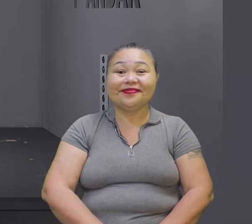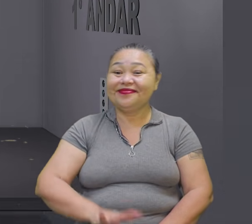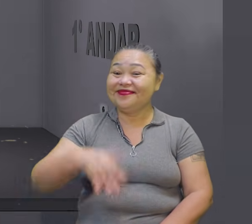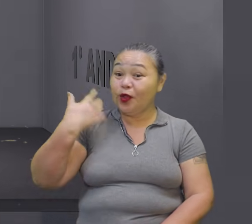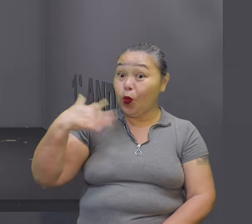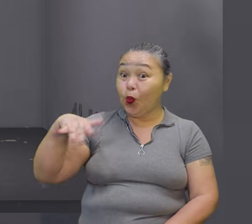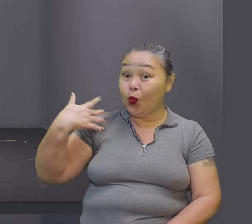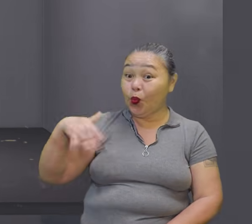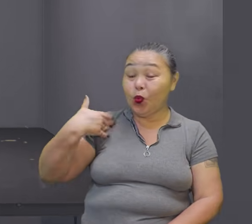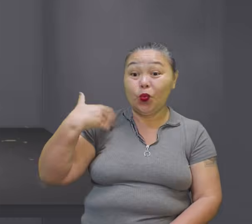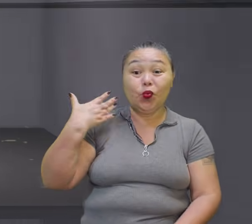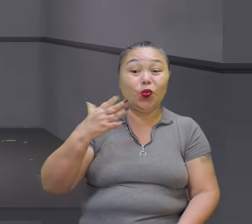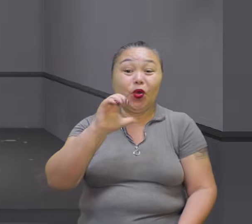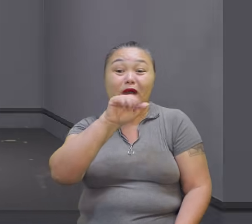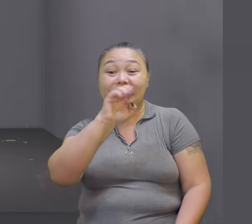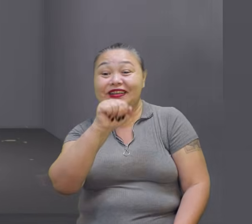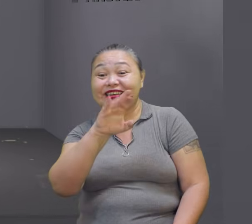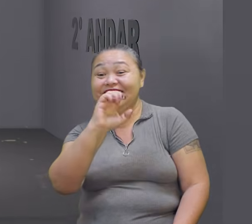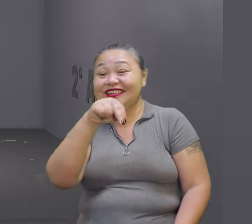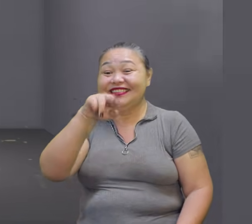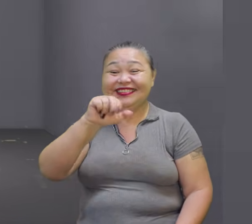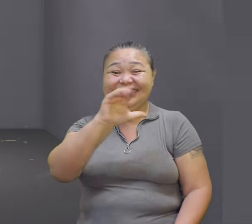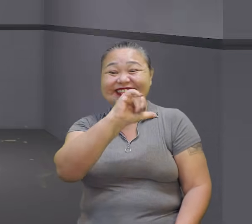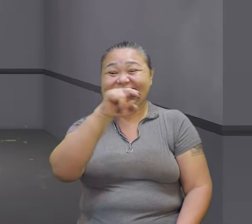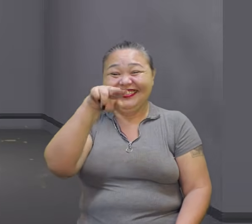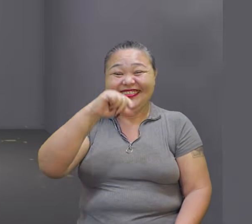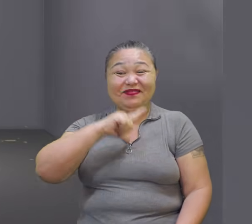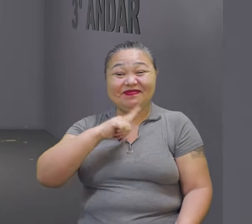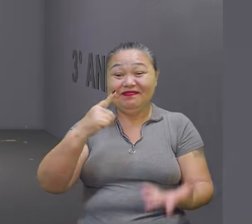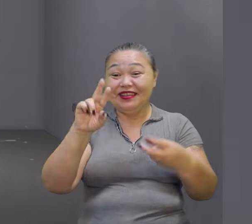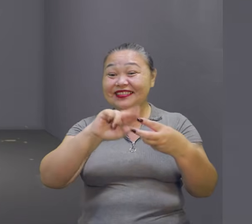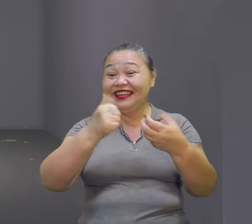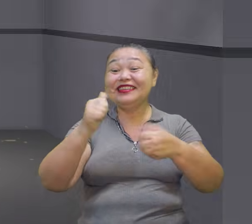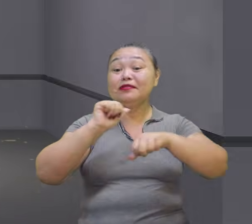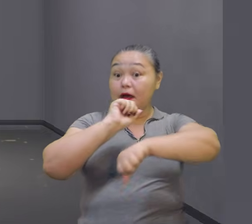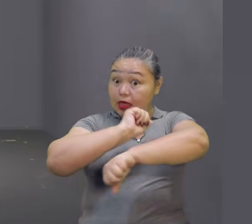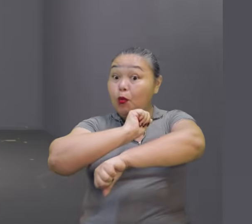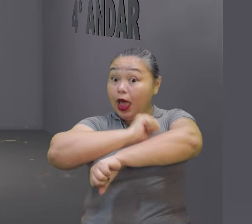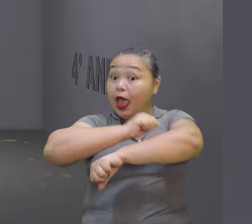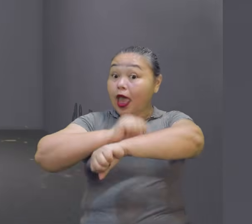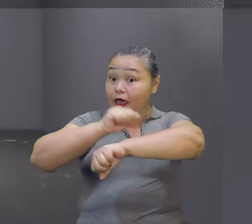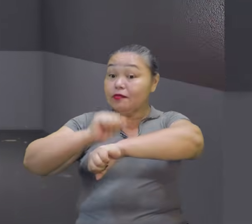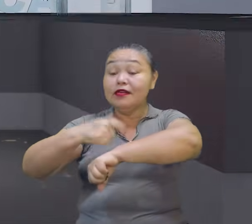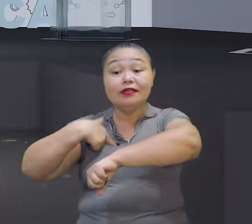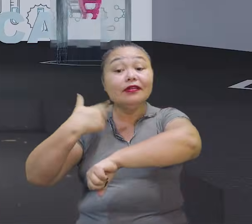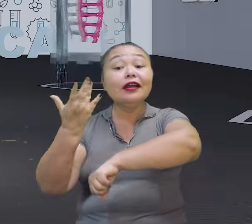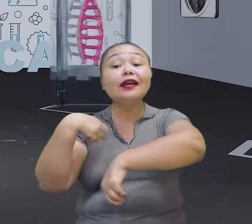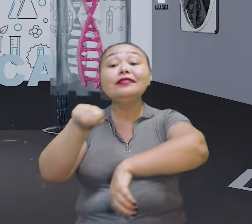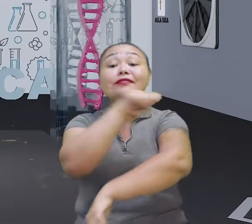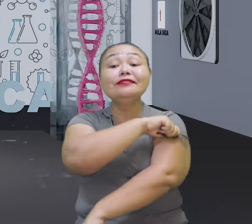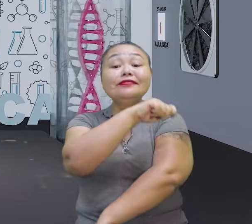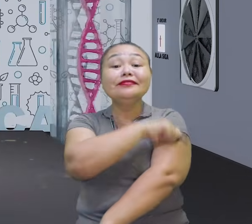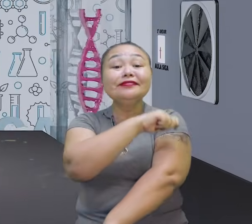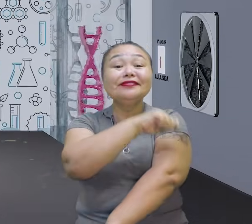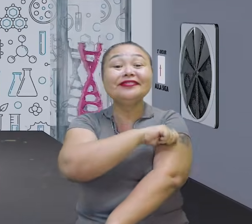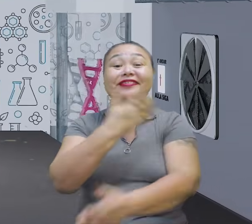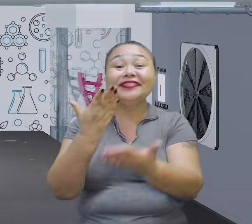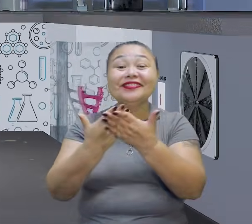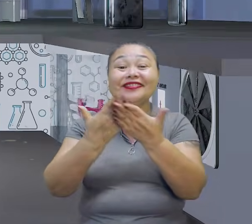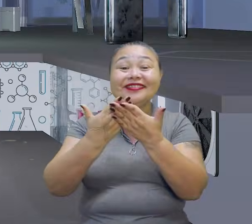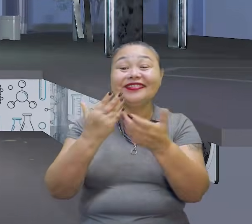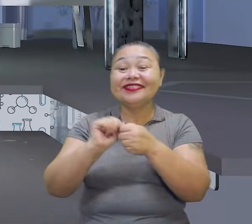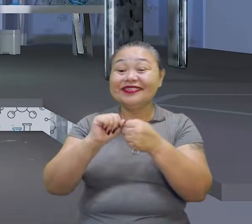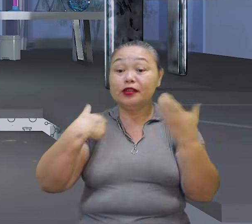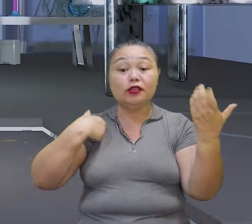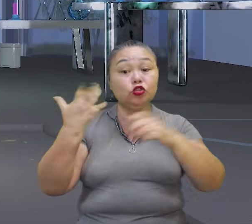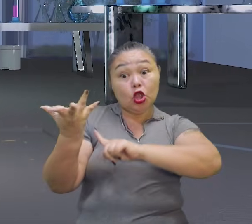Eita, galerinha, que é alcano, alceno, alcino, dá até para fazer um rapper, né? Cadê os nossos alunos aí que tem aula com o professor